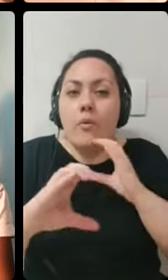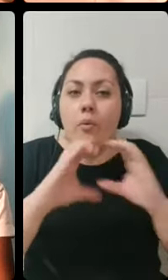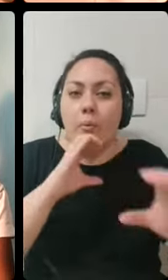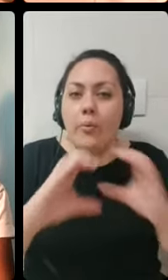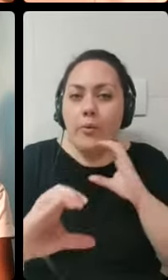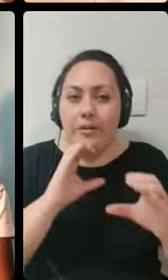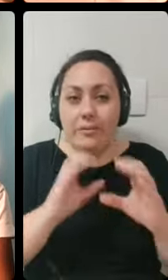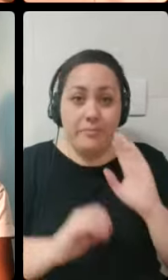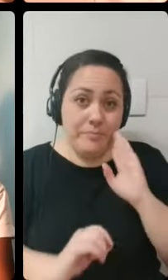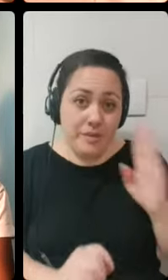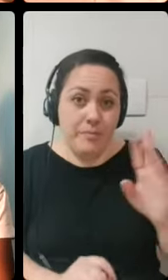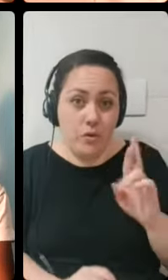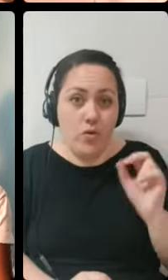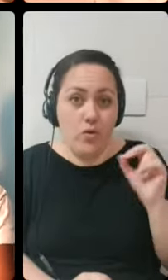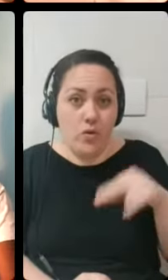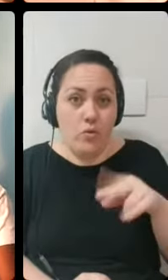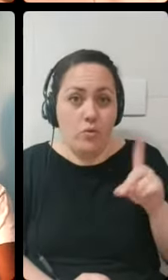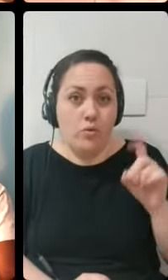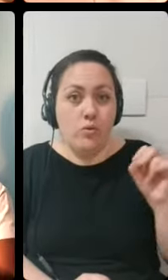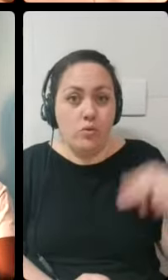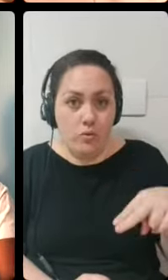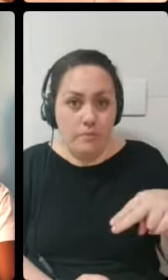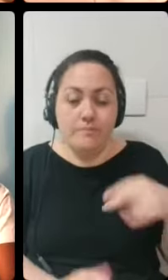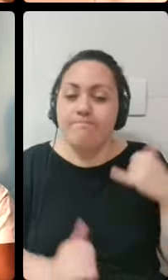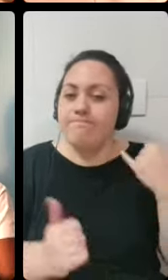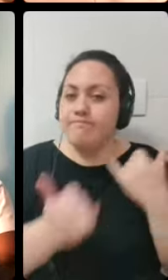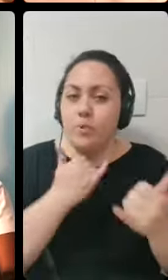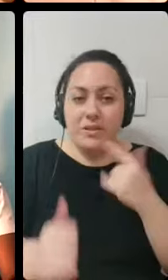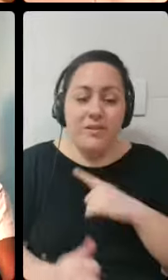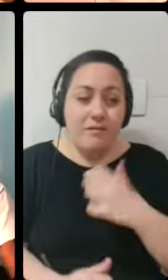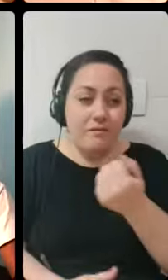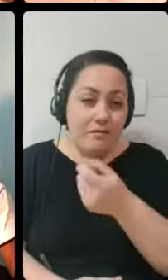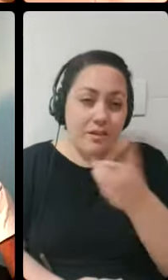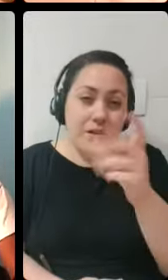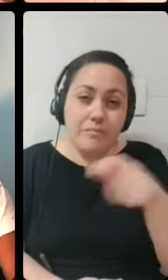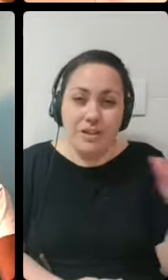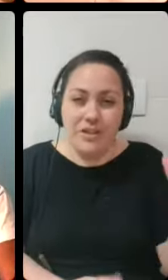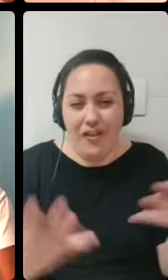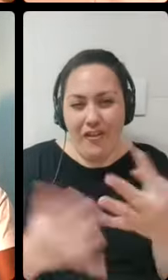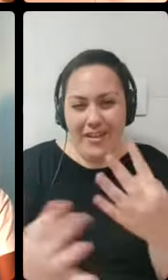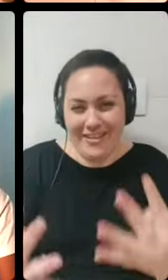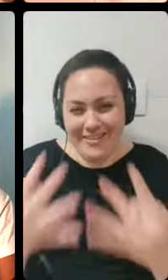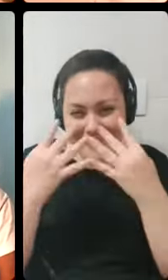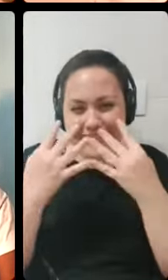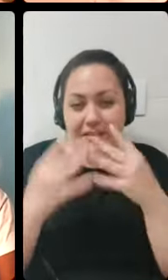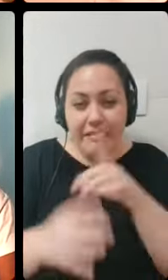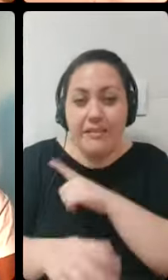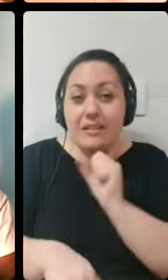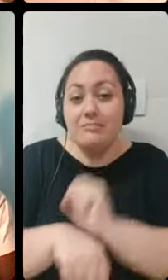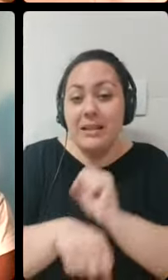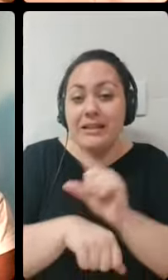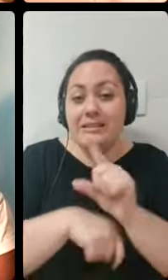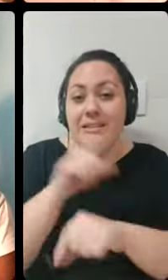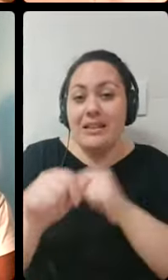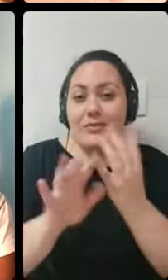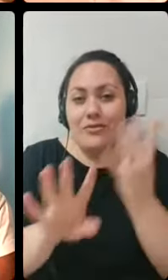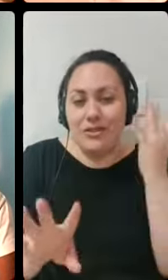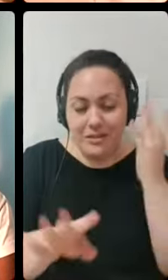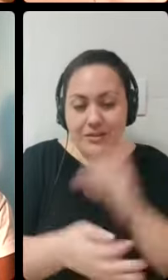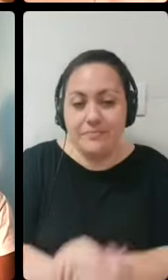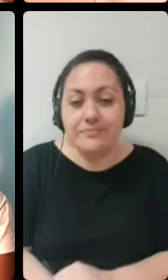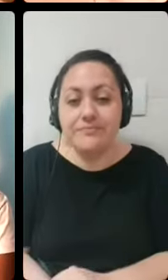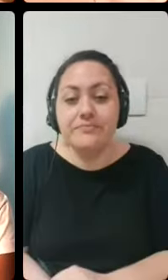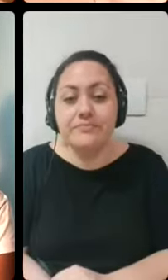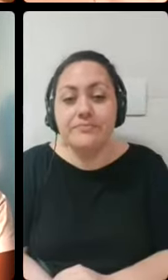Por exemplo, a gente tem muita gente que está na seleção que está assistindo aqui a gente agora, né? Mas a gente